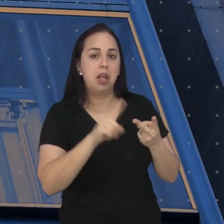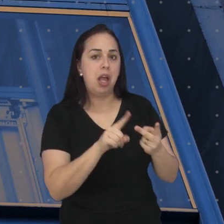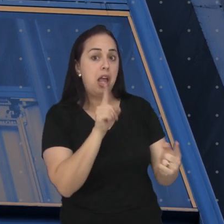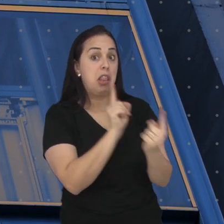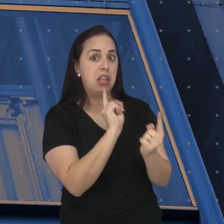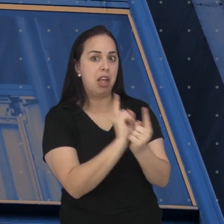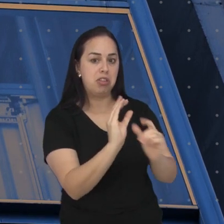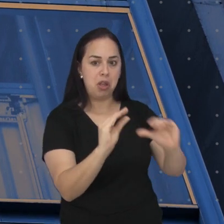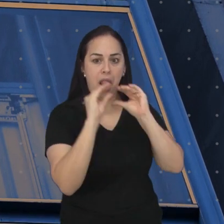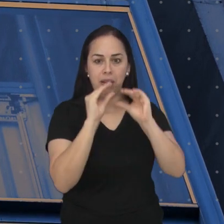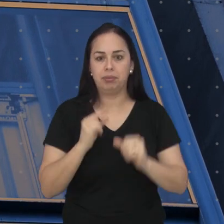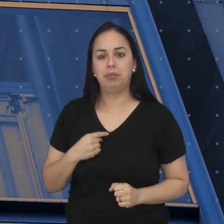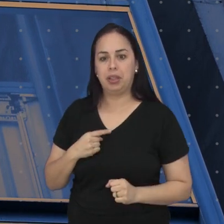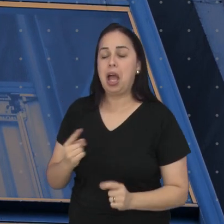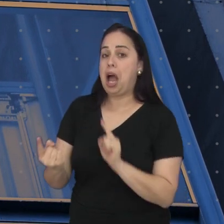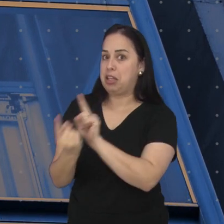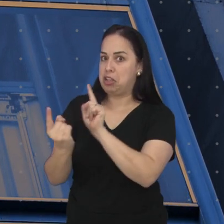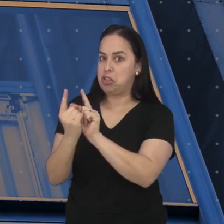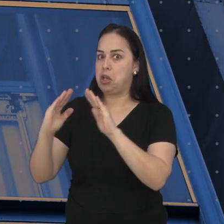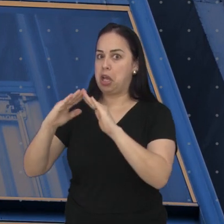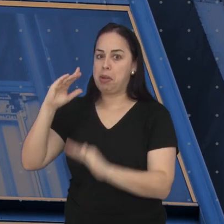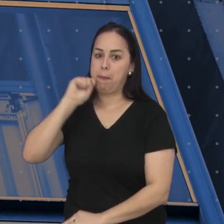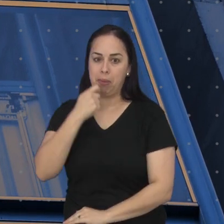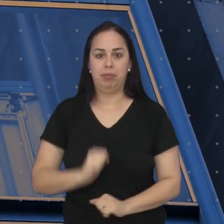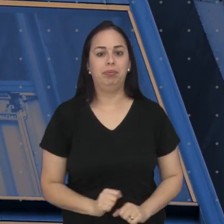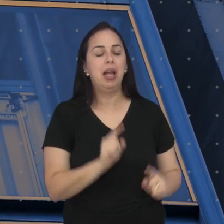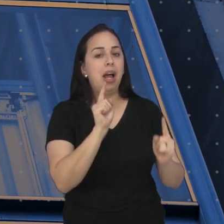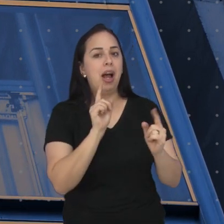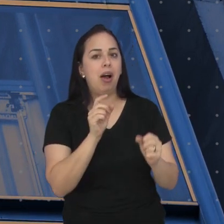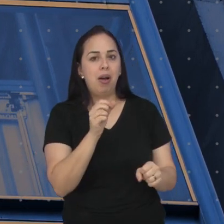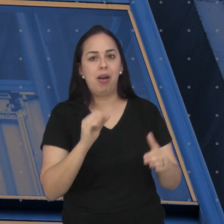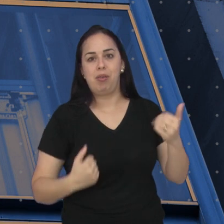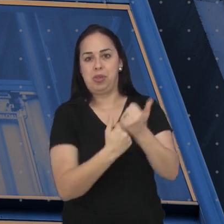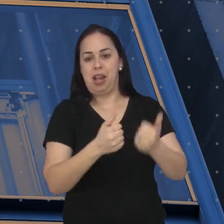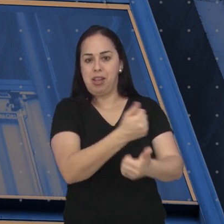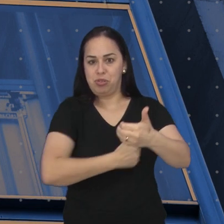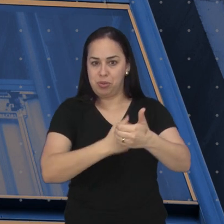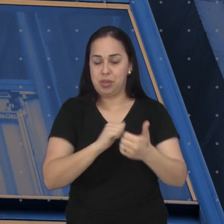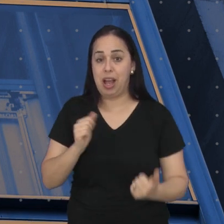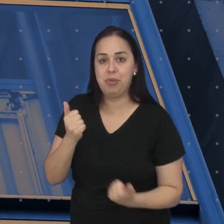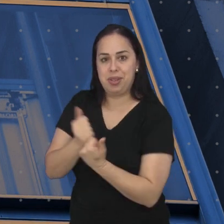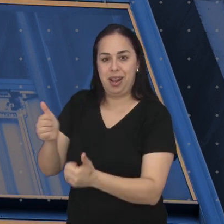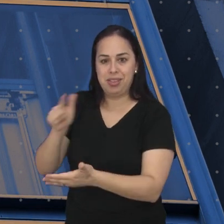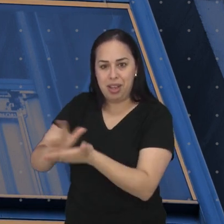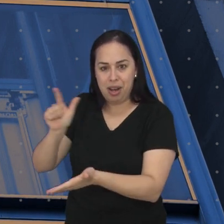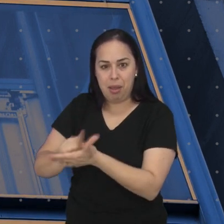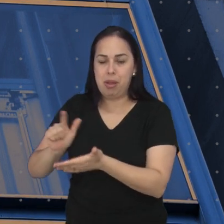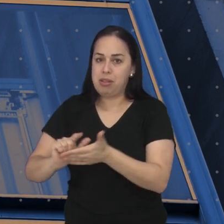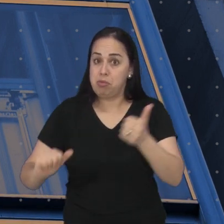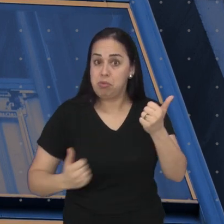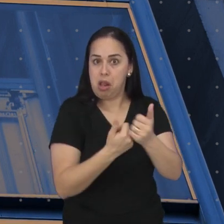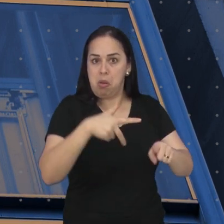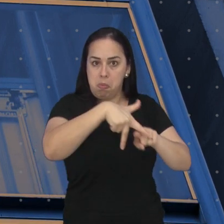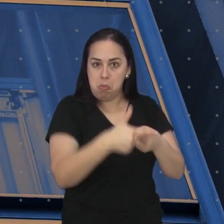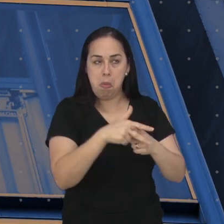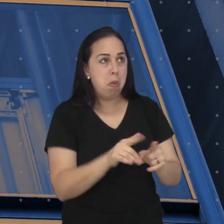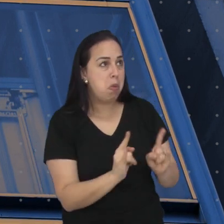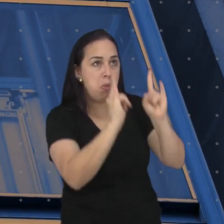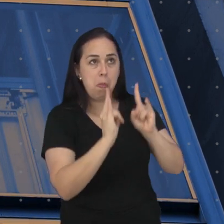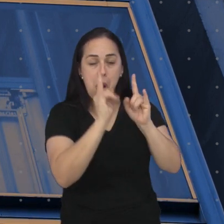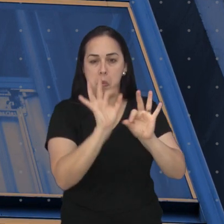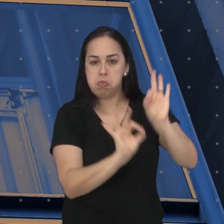balconista, atendente de lanchonete, atendente de padaria, auxiliar de cozinha, auxiliar de limpeza, auxiliar de